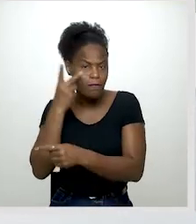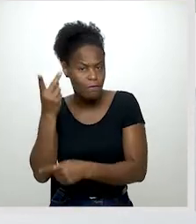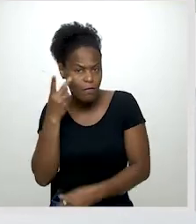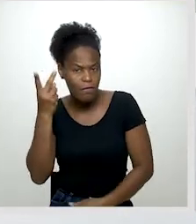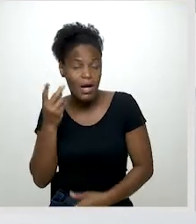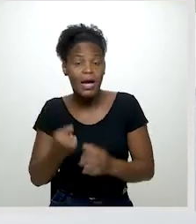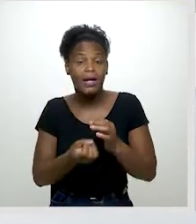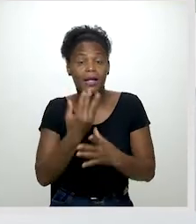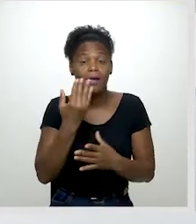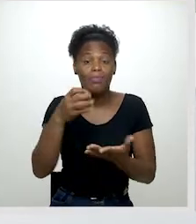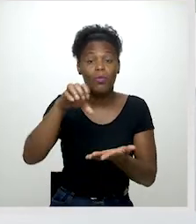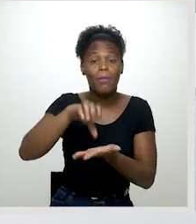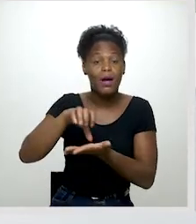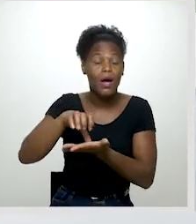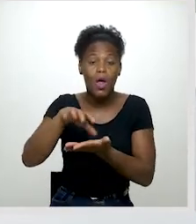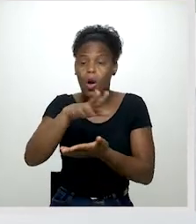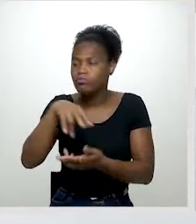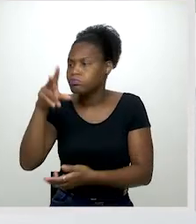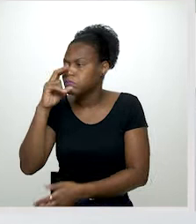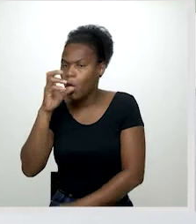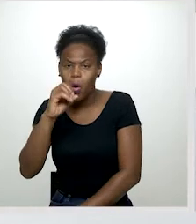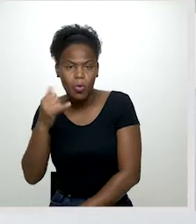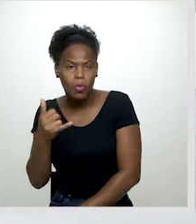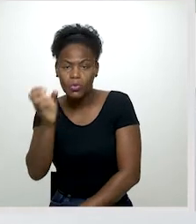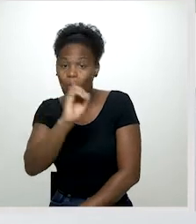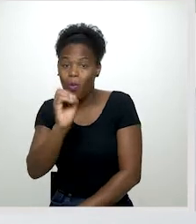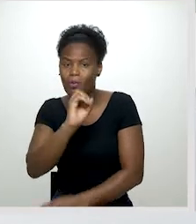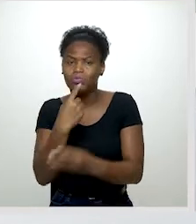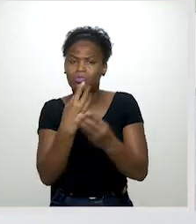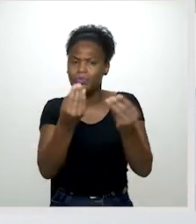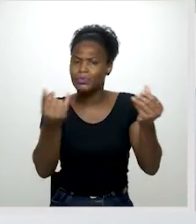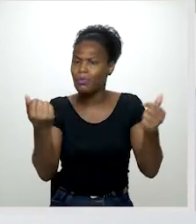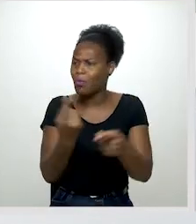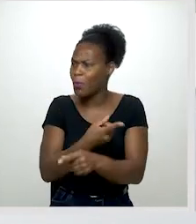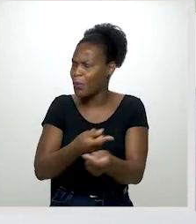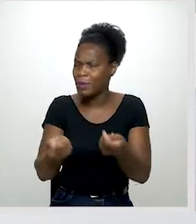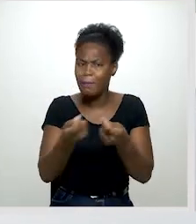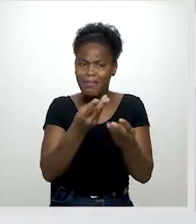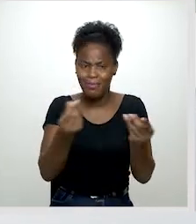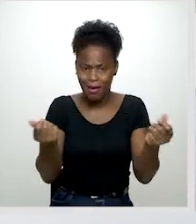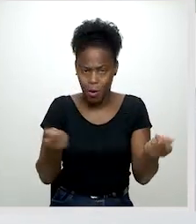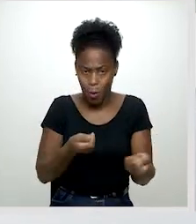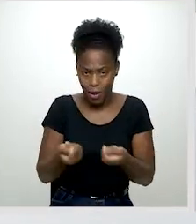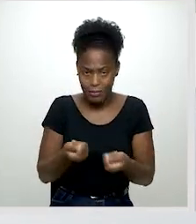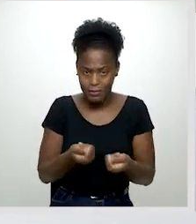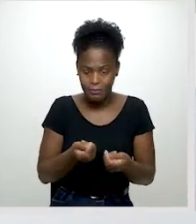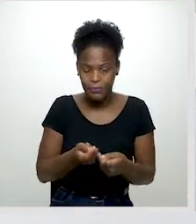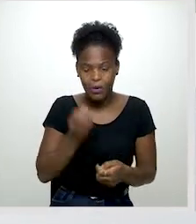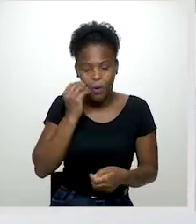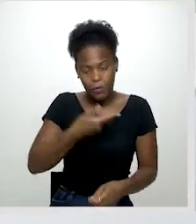seres vivos surgiram num meio sem oxigênio e com muita matéria orgânica. Como